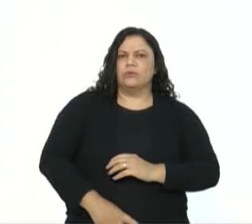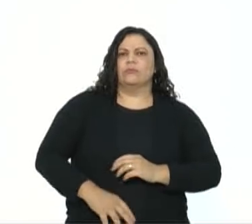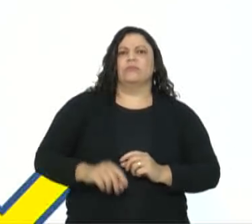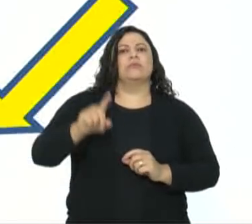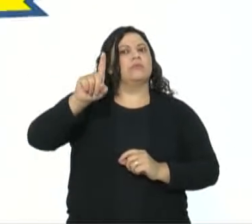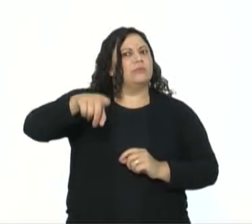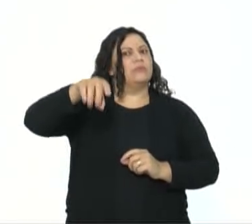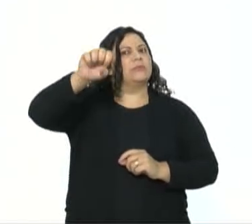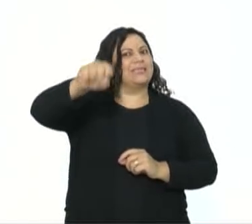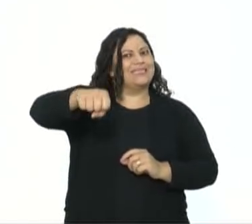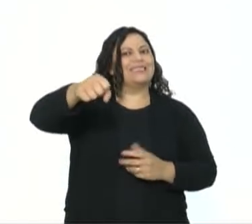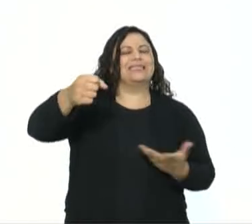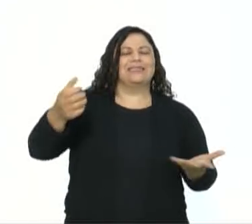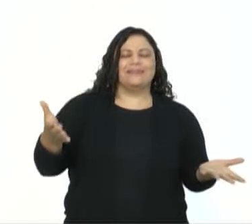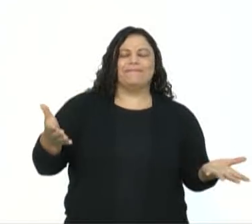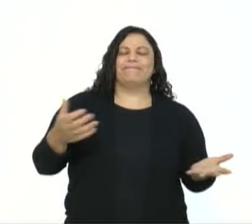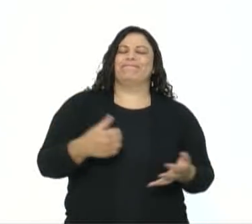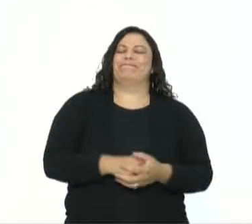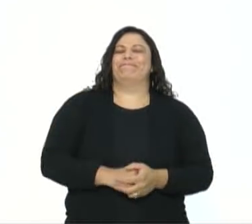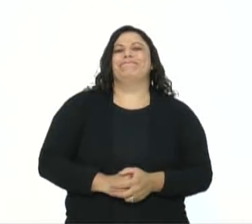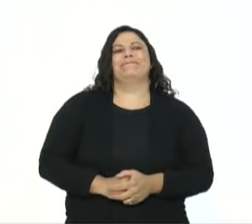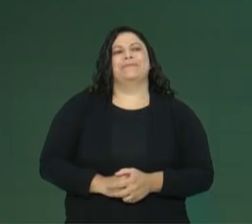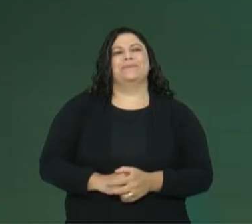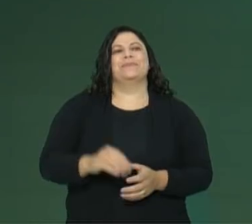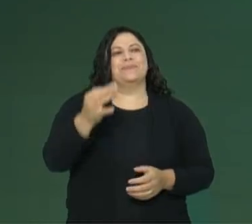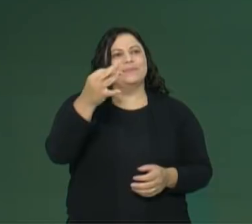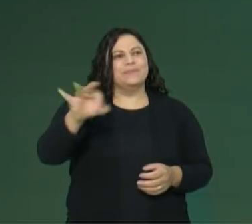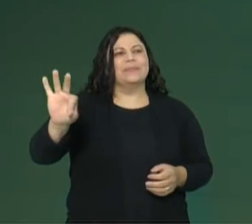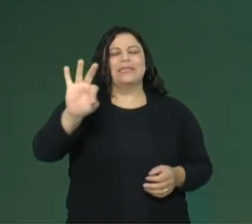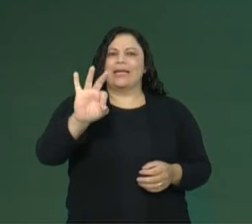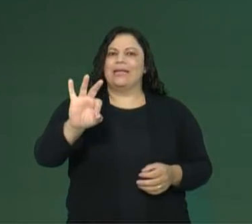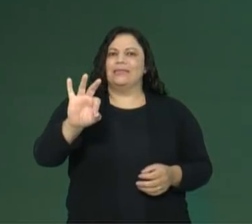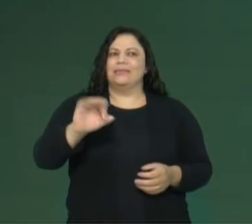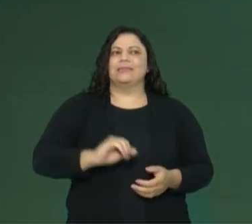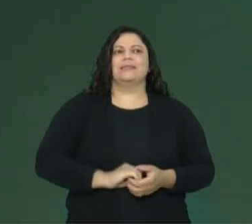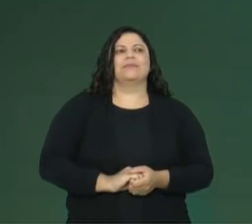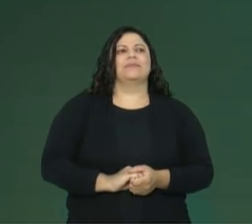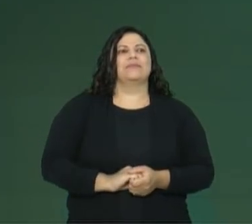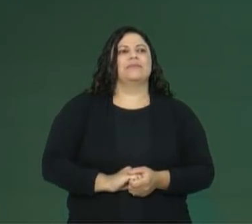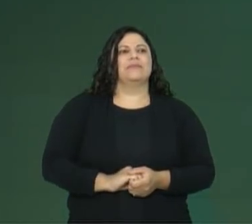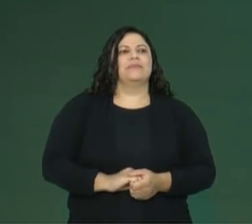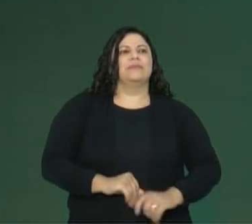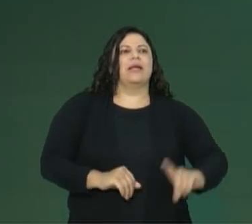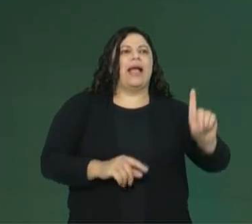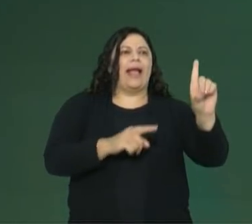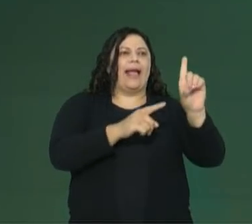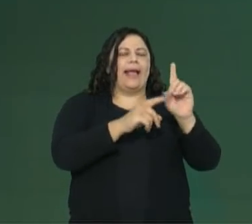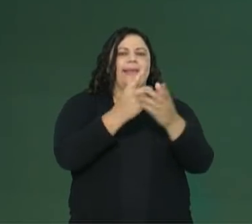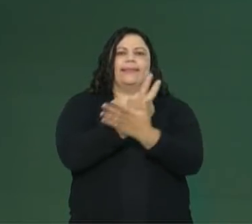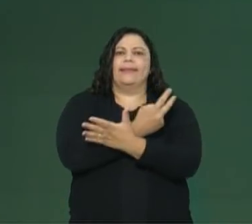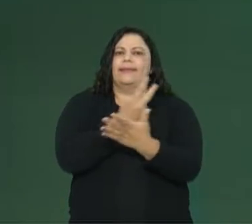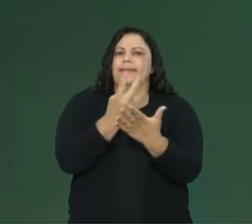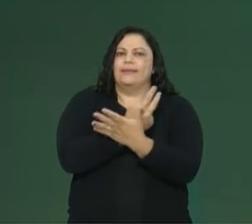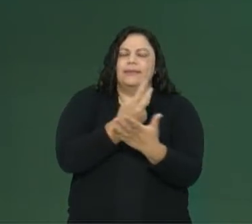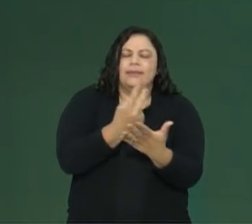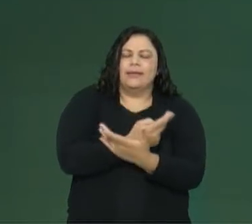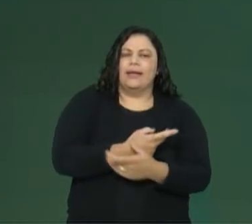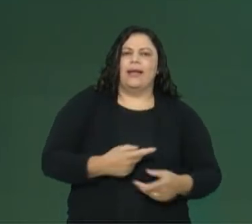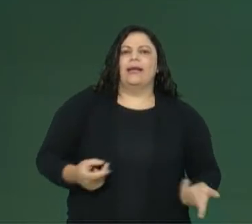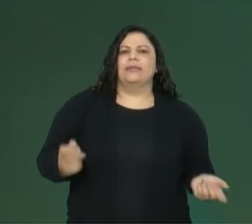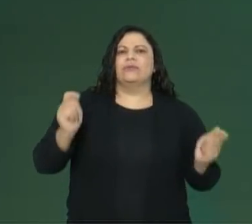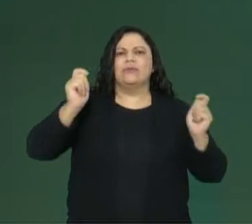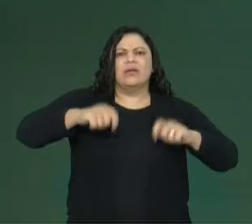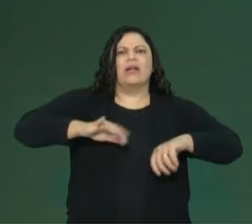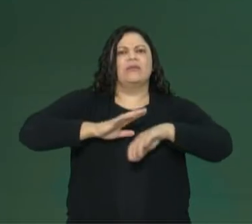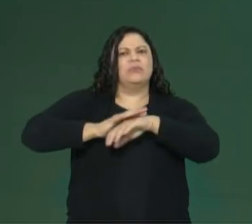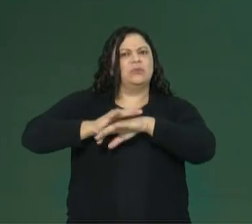contaminado. Isso, muito bem, é essa a correta. Por que a última está errada? A ascaridíase é